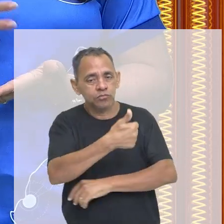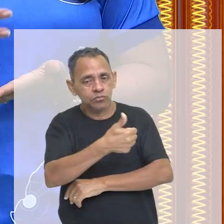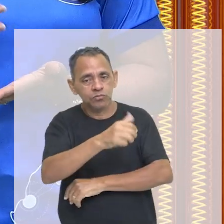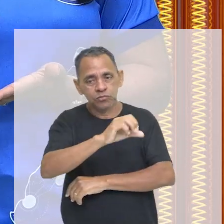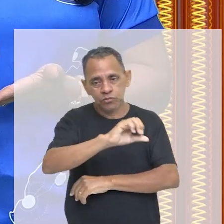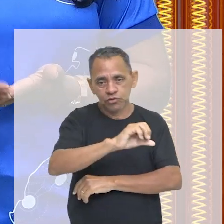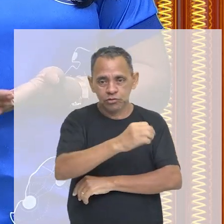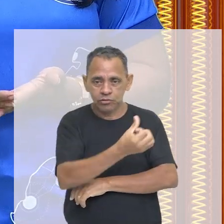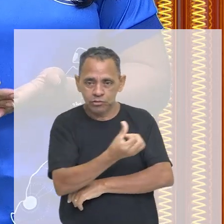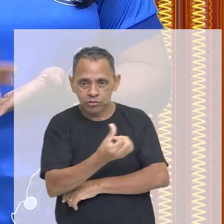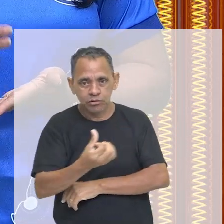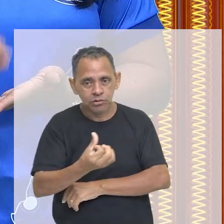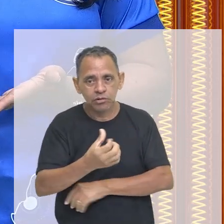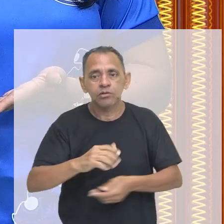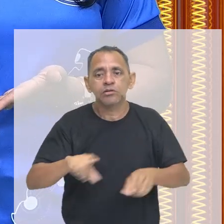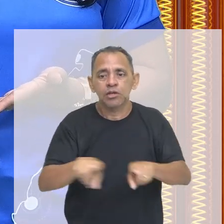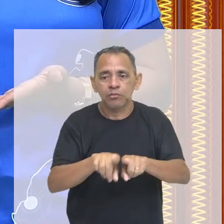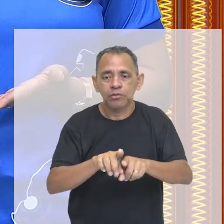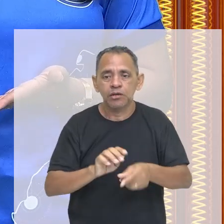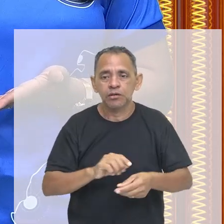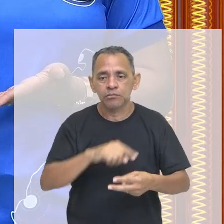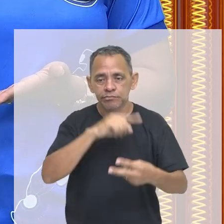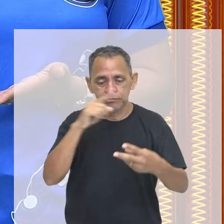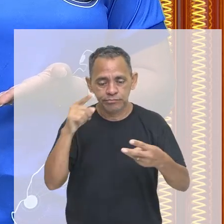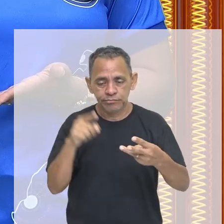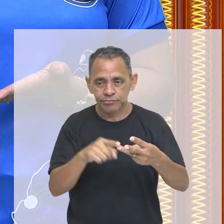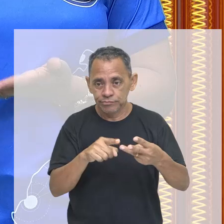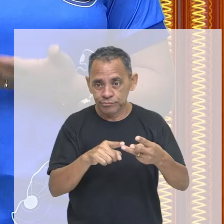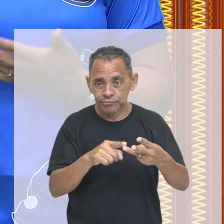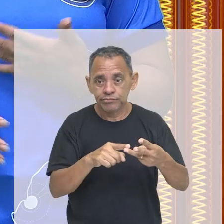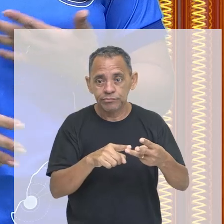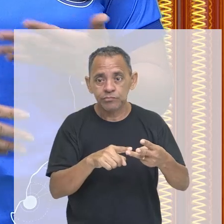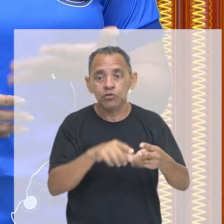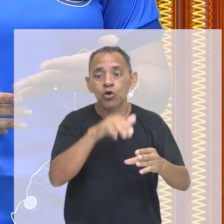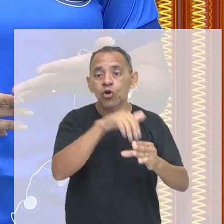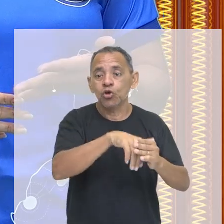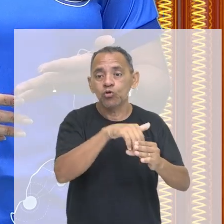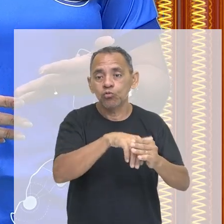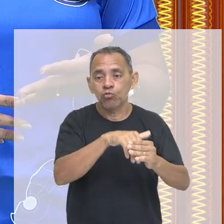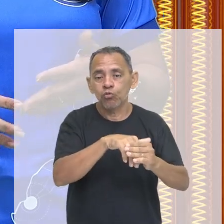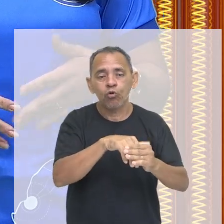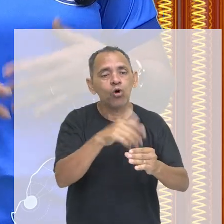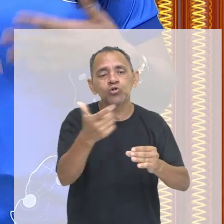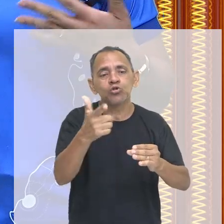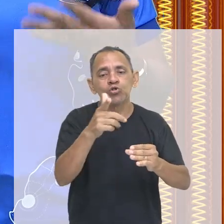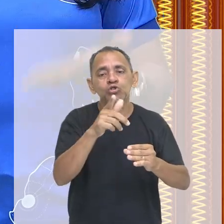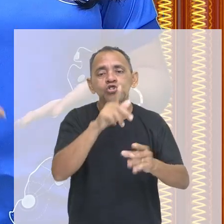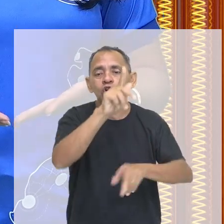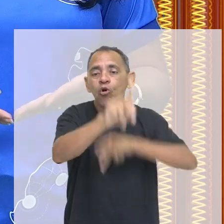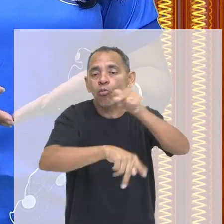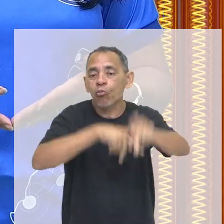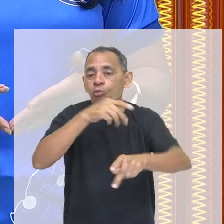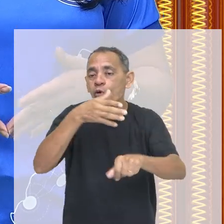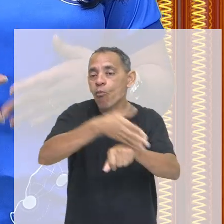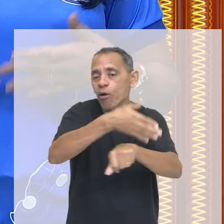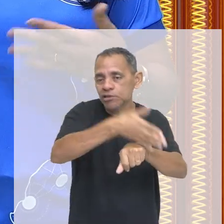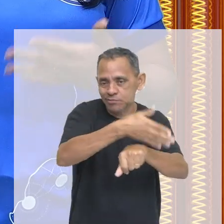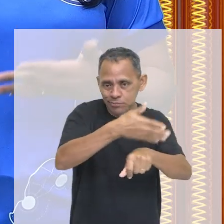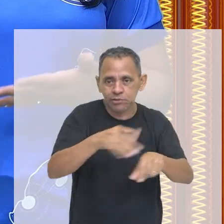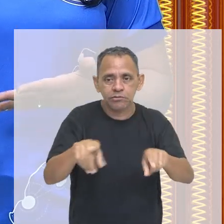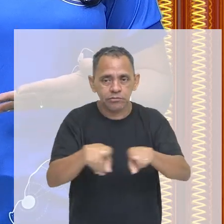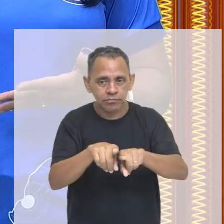1966. Então, de acordo com esse AI3, nós temos aí as eleições indiretas, ou seja, sem a